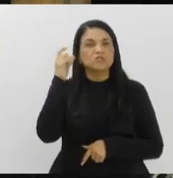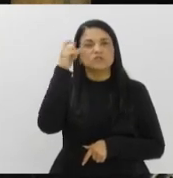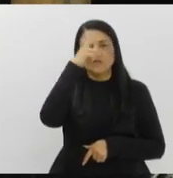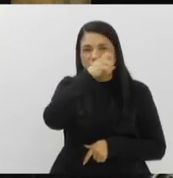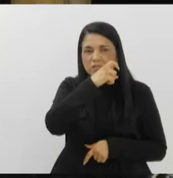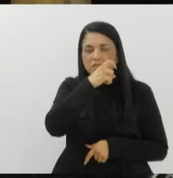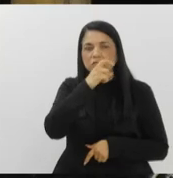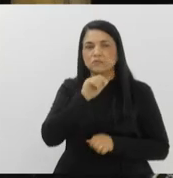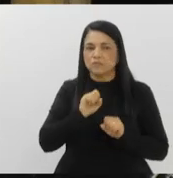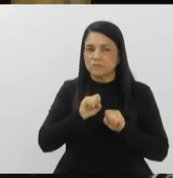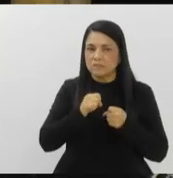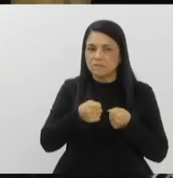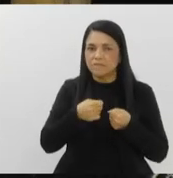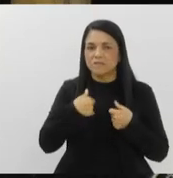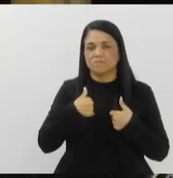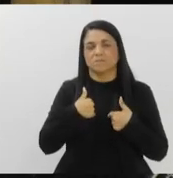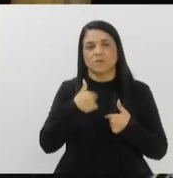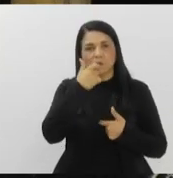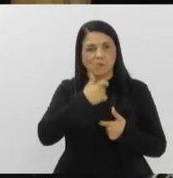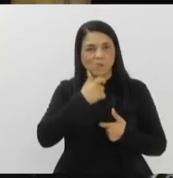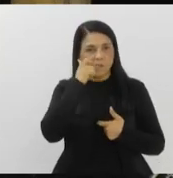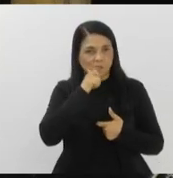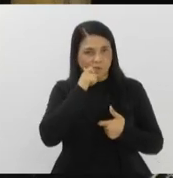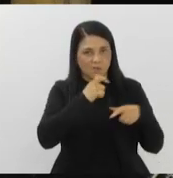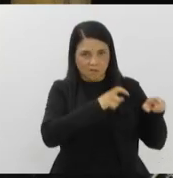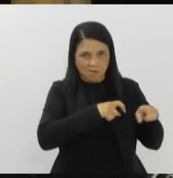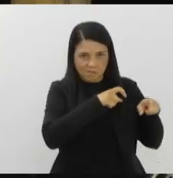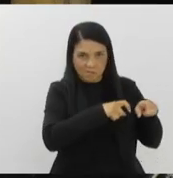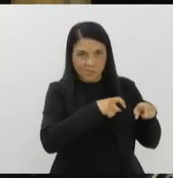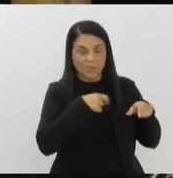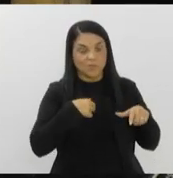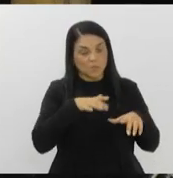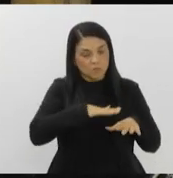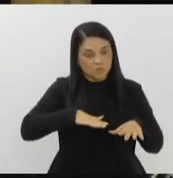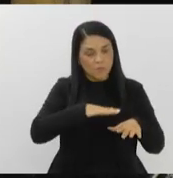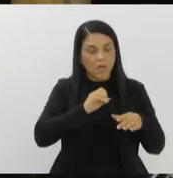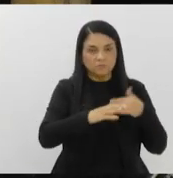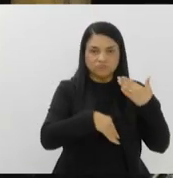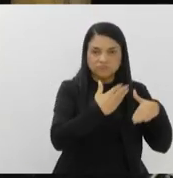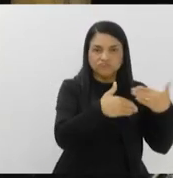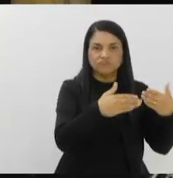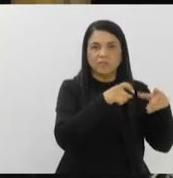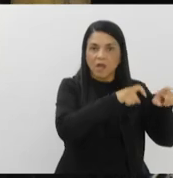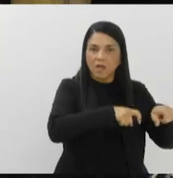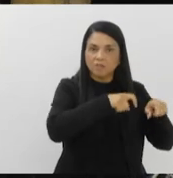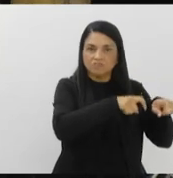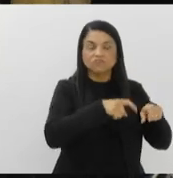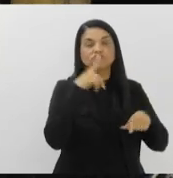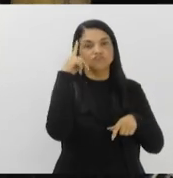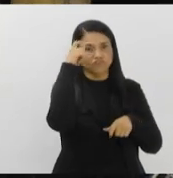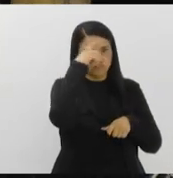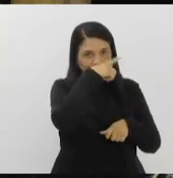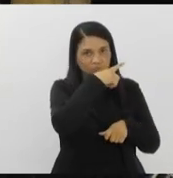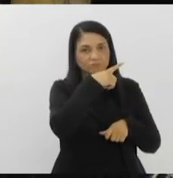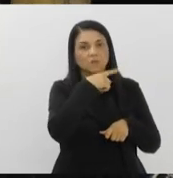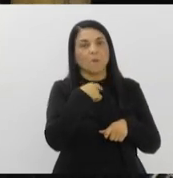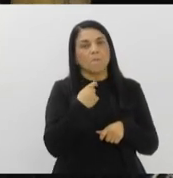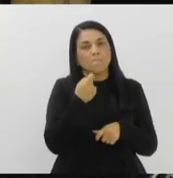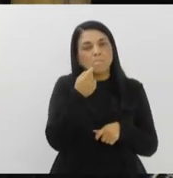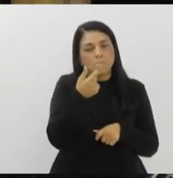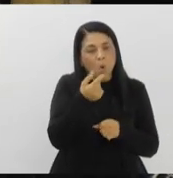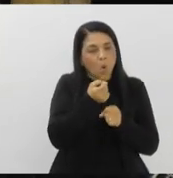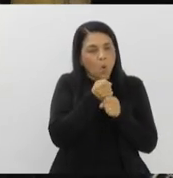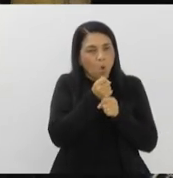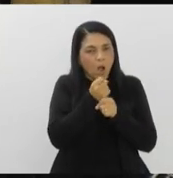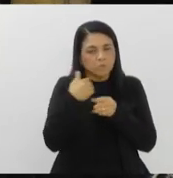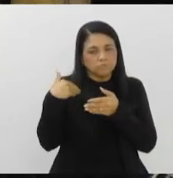assim, no nosso espaço, a gente desenvolve essa agricultura com toda essa dificuldade. Há muito poucos anos é que eu consegui